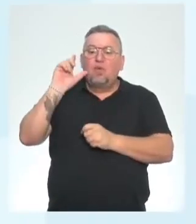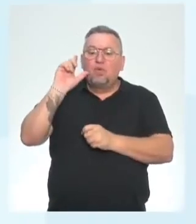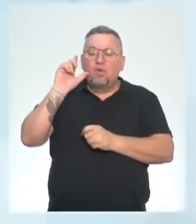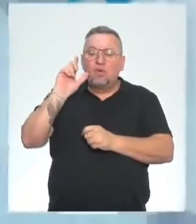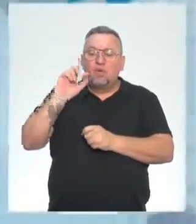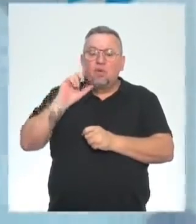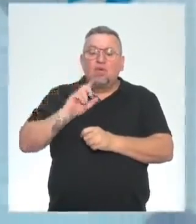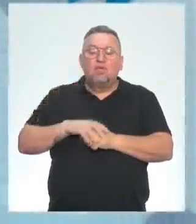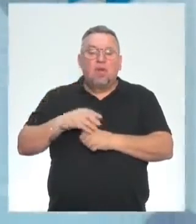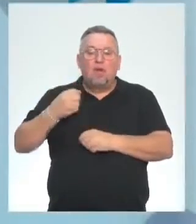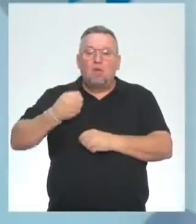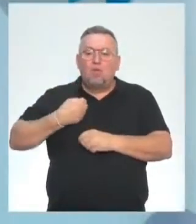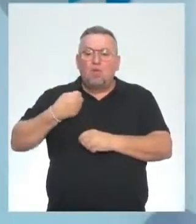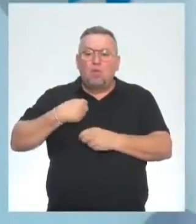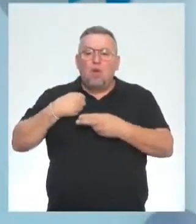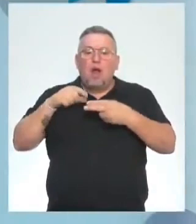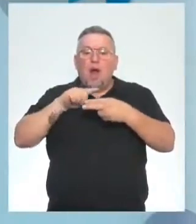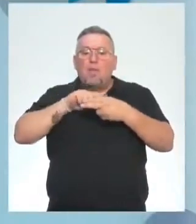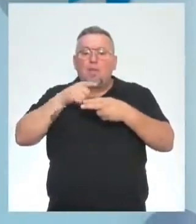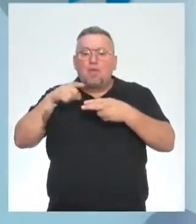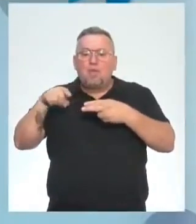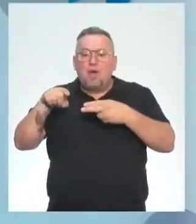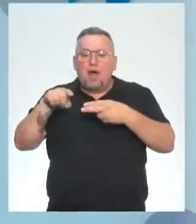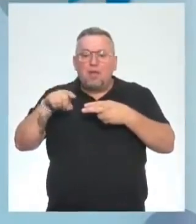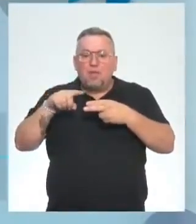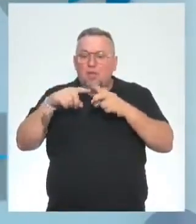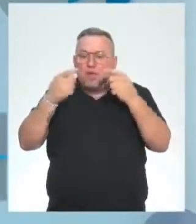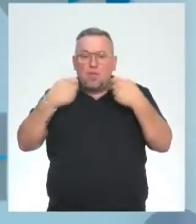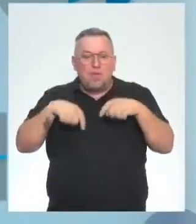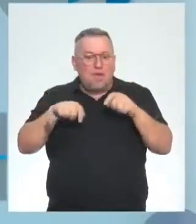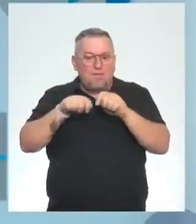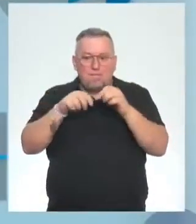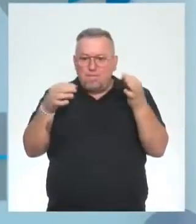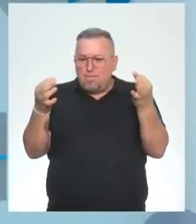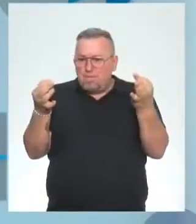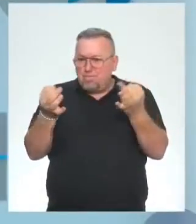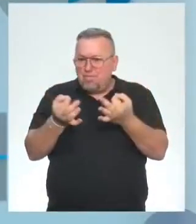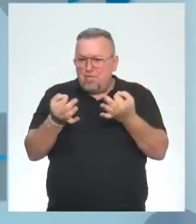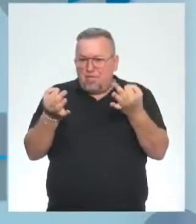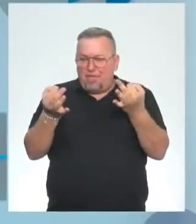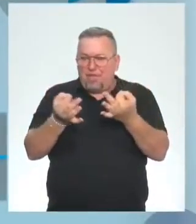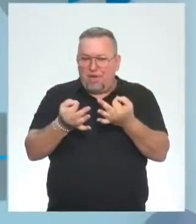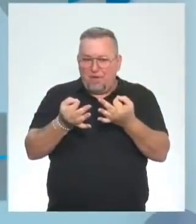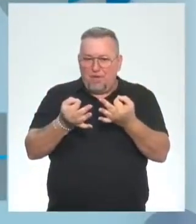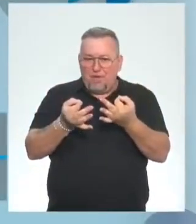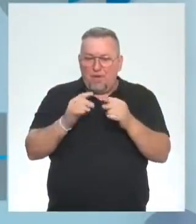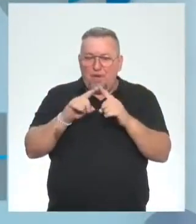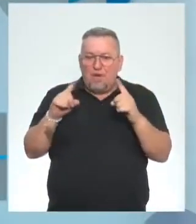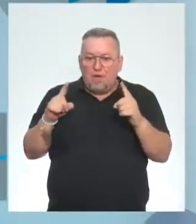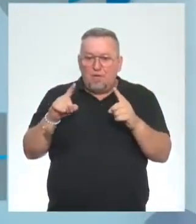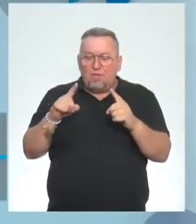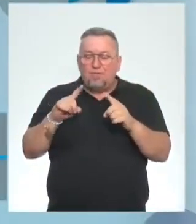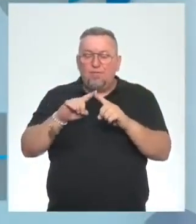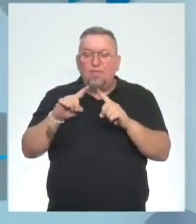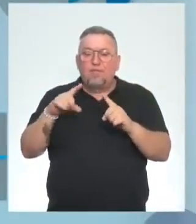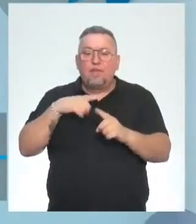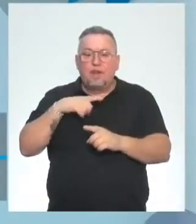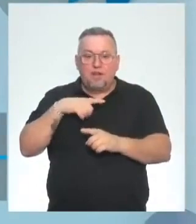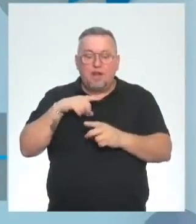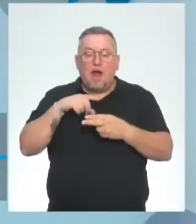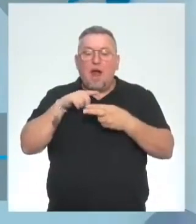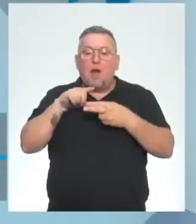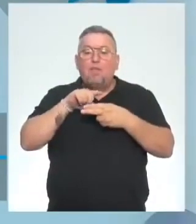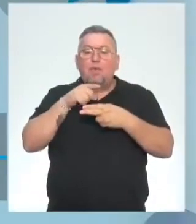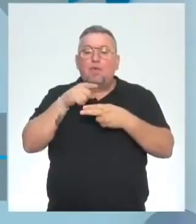valor aproximado, alguma coisa ali próximo. Não precisa ser exato, né? Não precisa ser um valor ali fixo exato. Mas